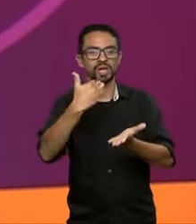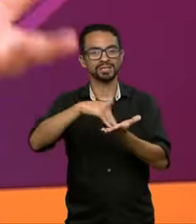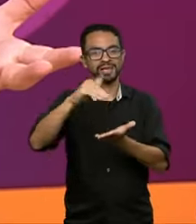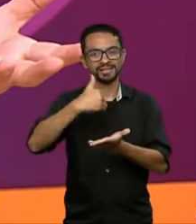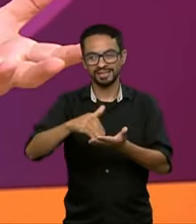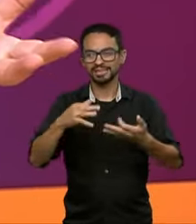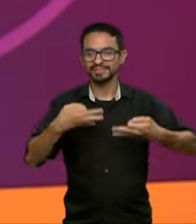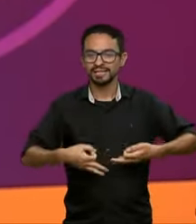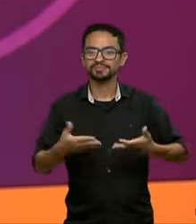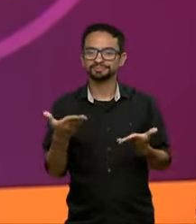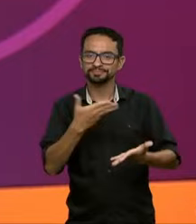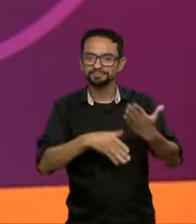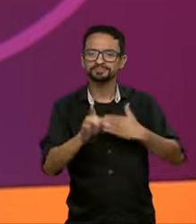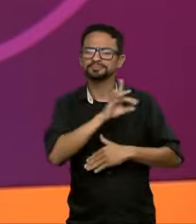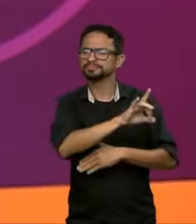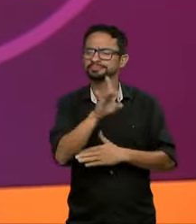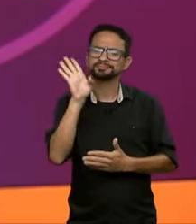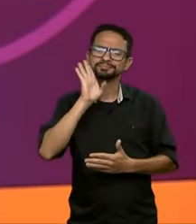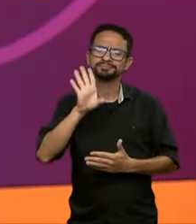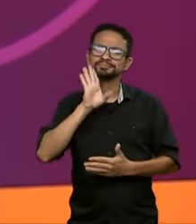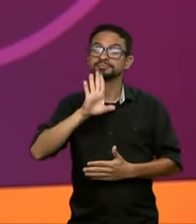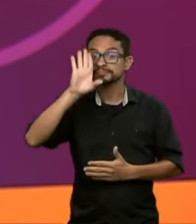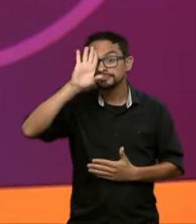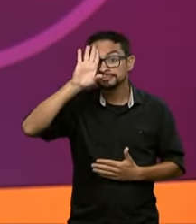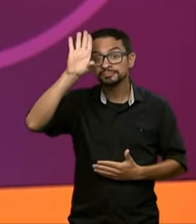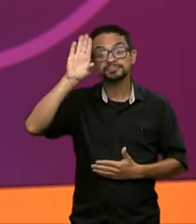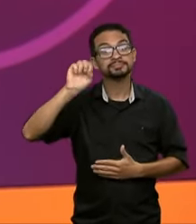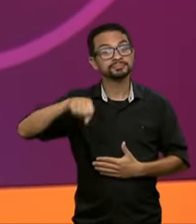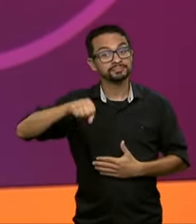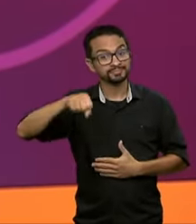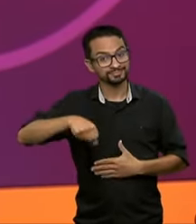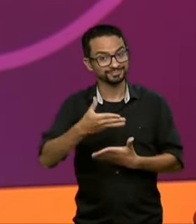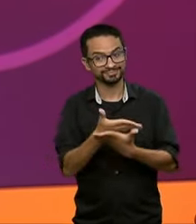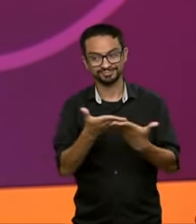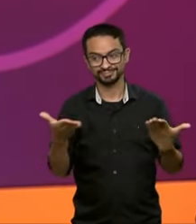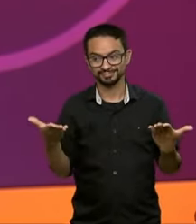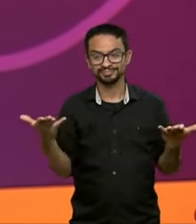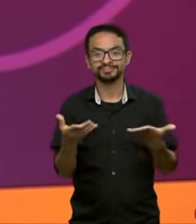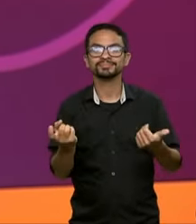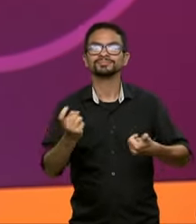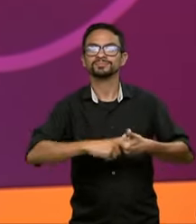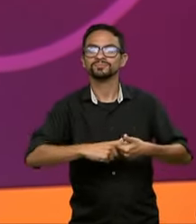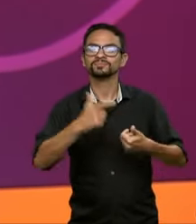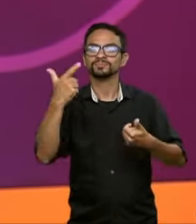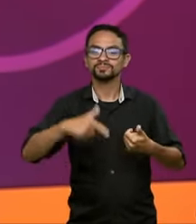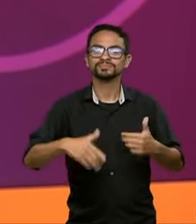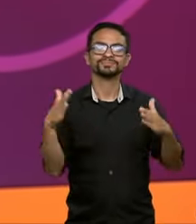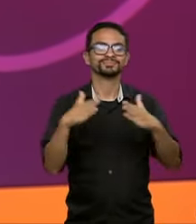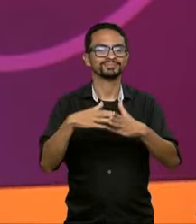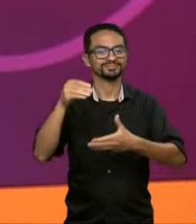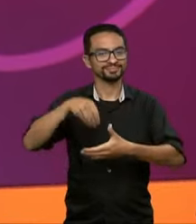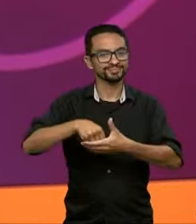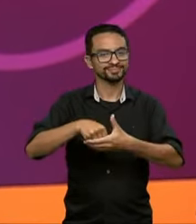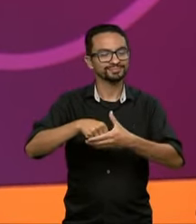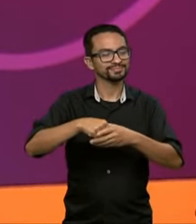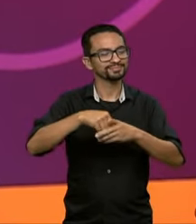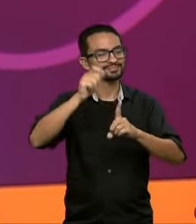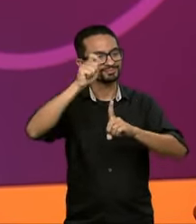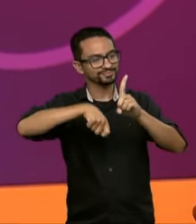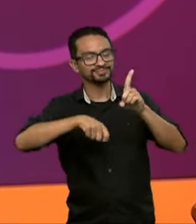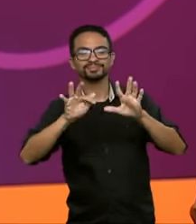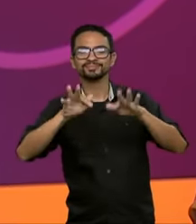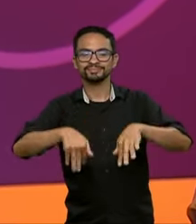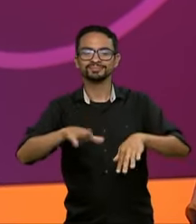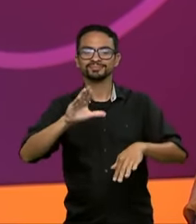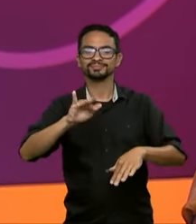né, dos patrocinadores, é fundamental. E agora eu vou voltar a gravar em casa e vou pro final do mês pra Canastra, gravar lá